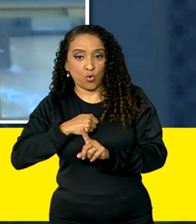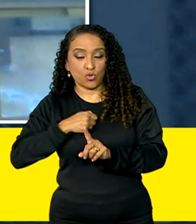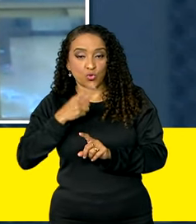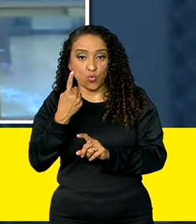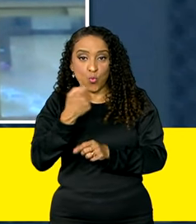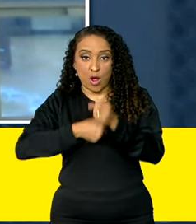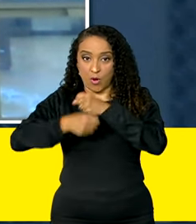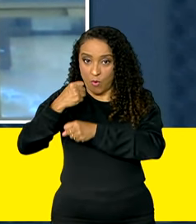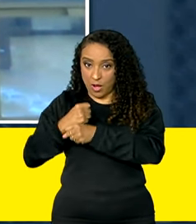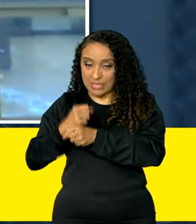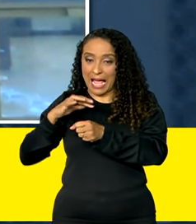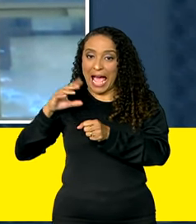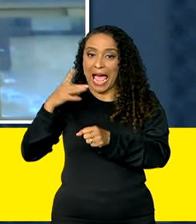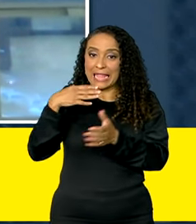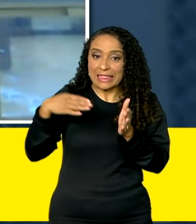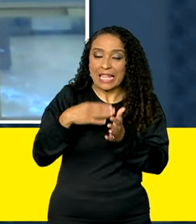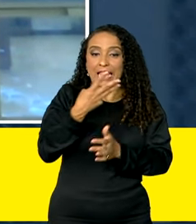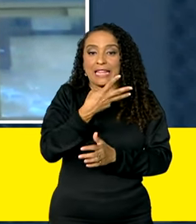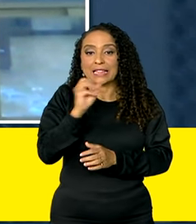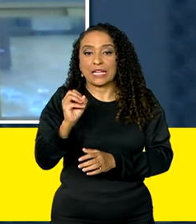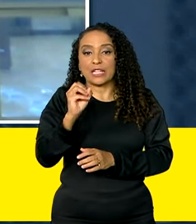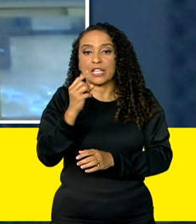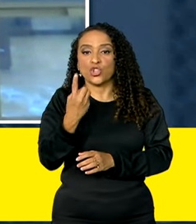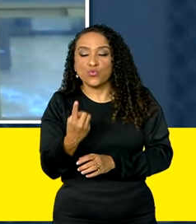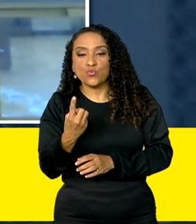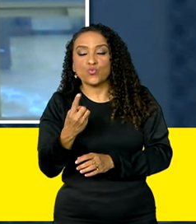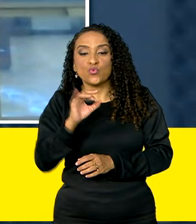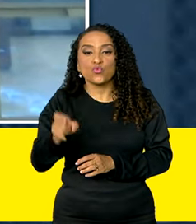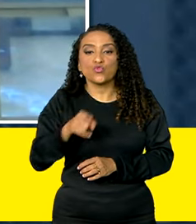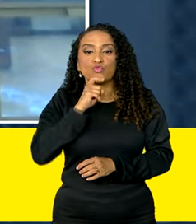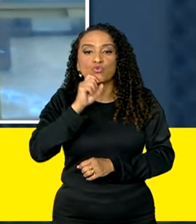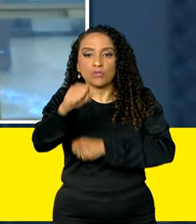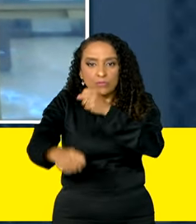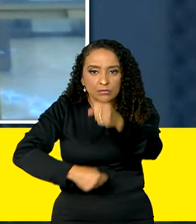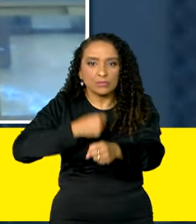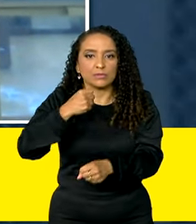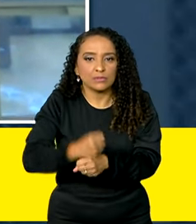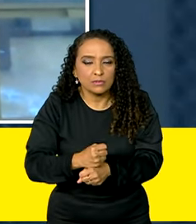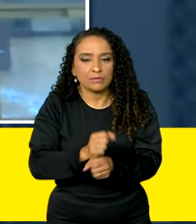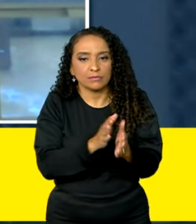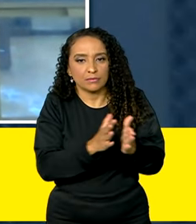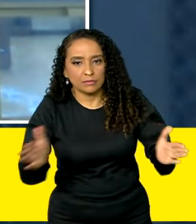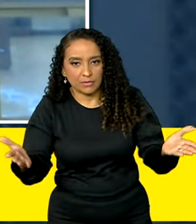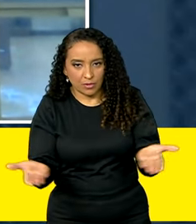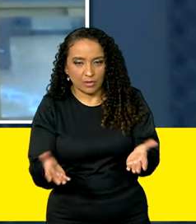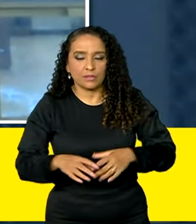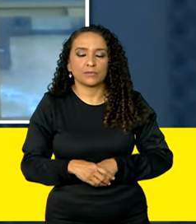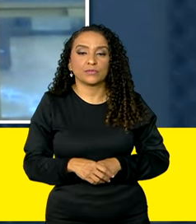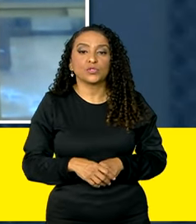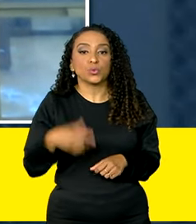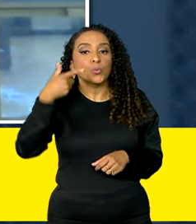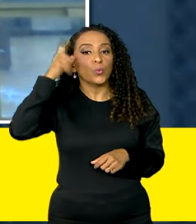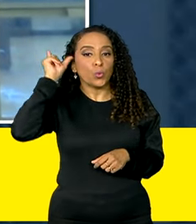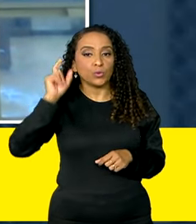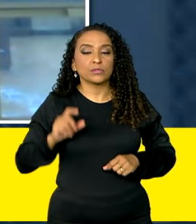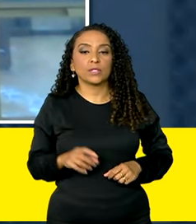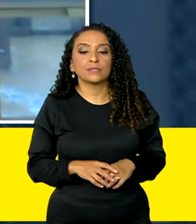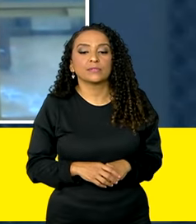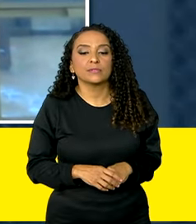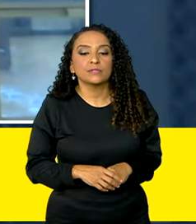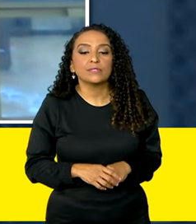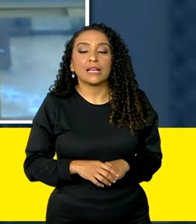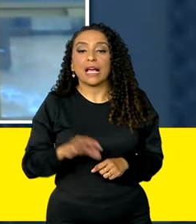anterior até o dia 31 de julho do ano corrente. Então, a taxa de ontem foi a